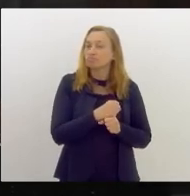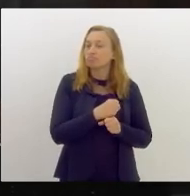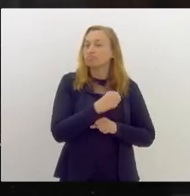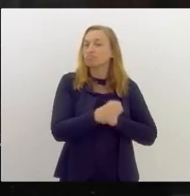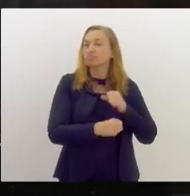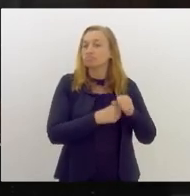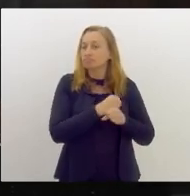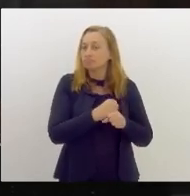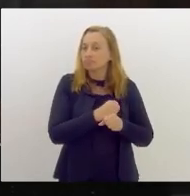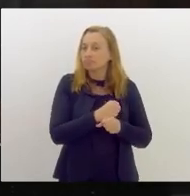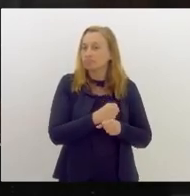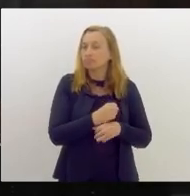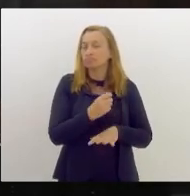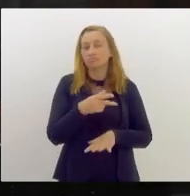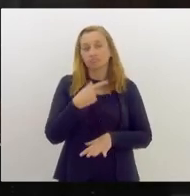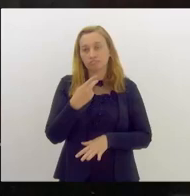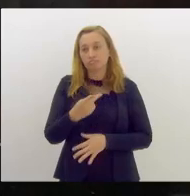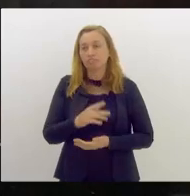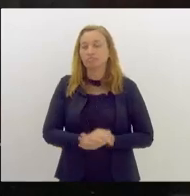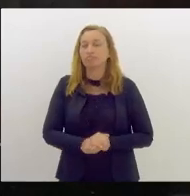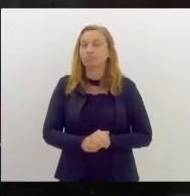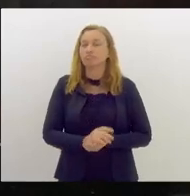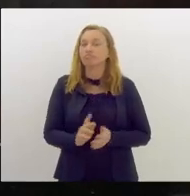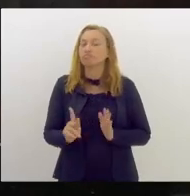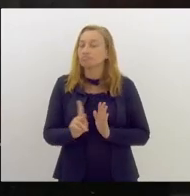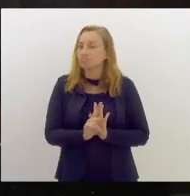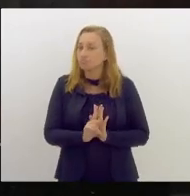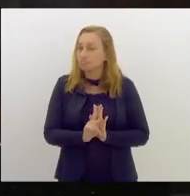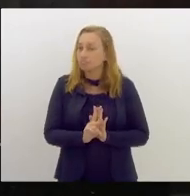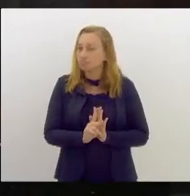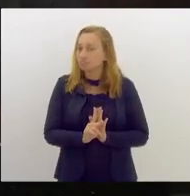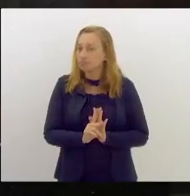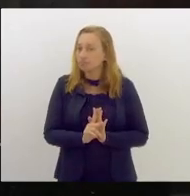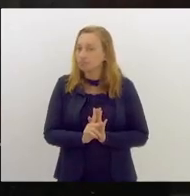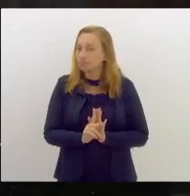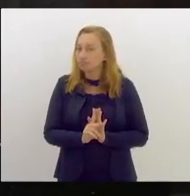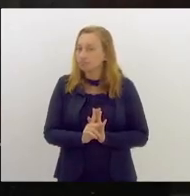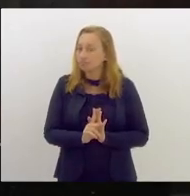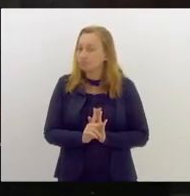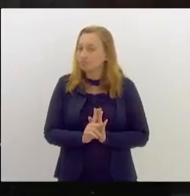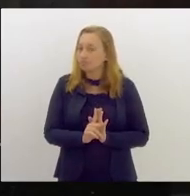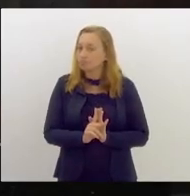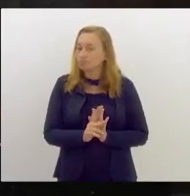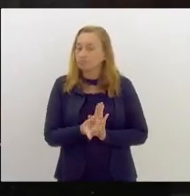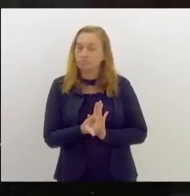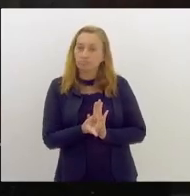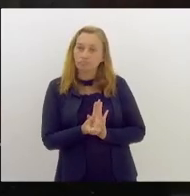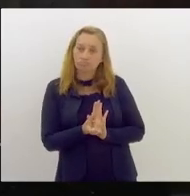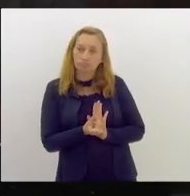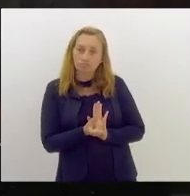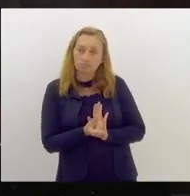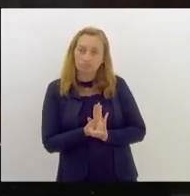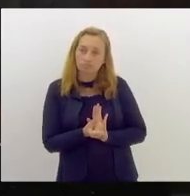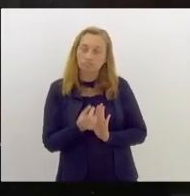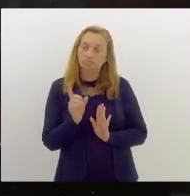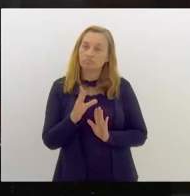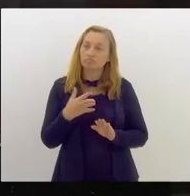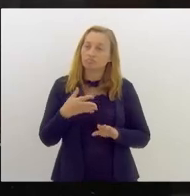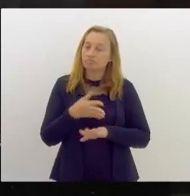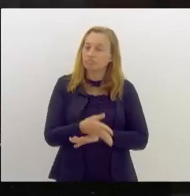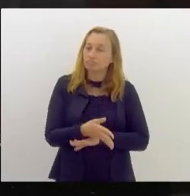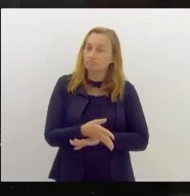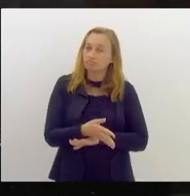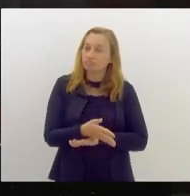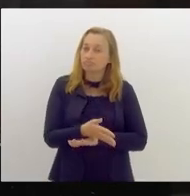como eu intitulo um projeto que mexe em alíquota só pode entrar em